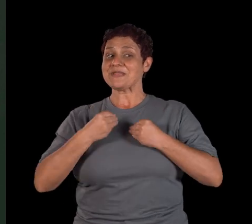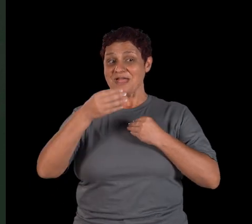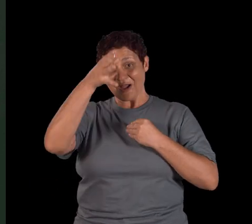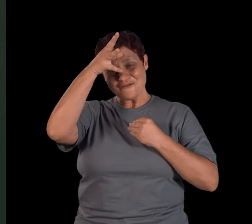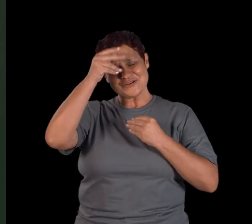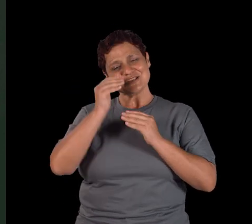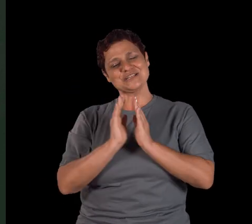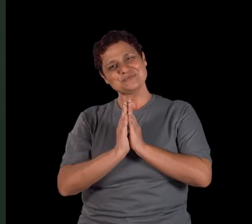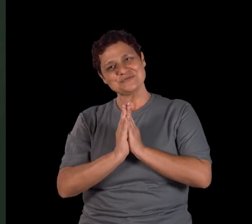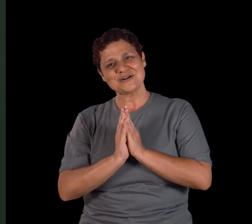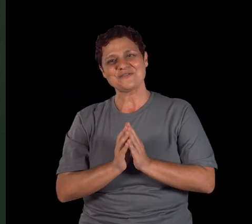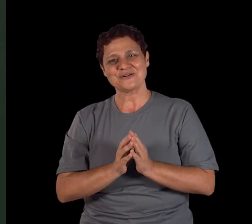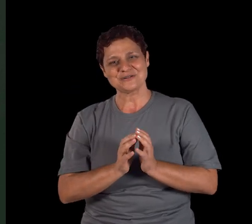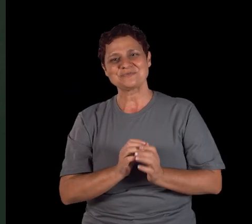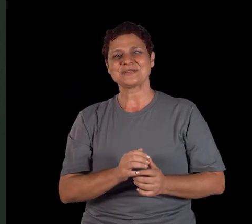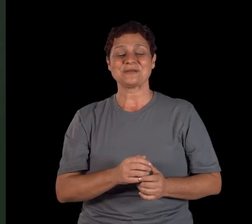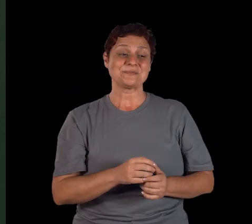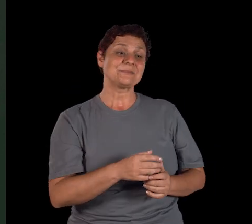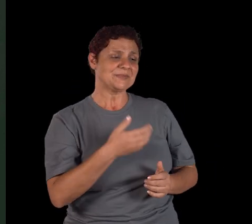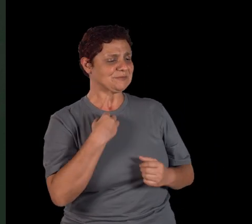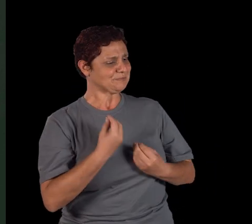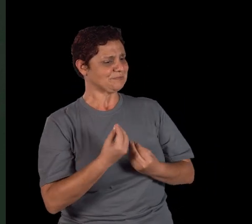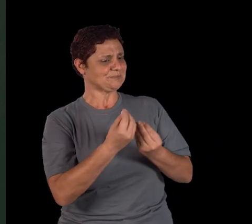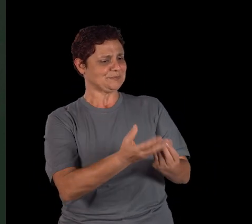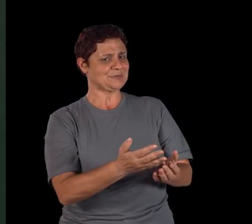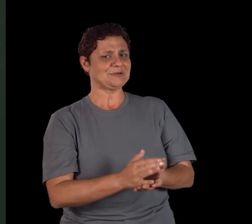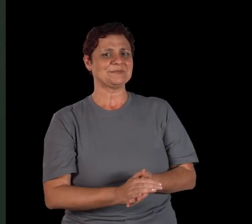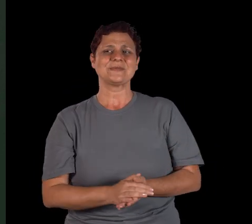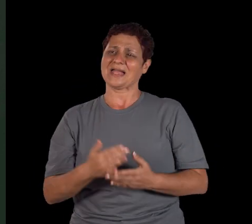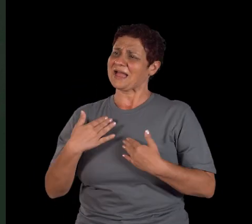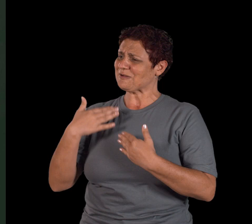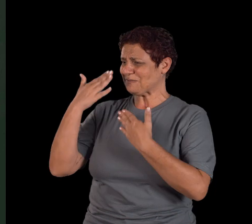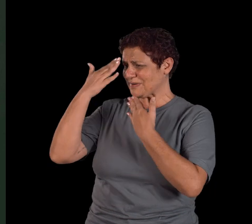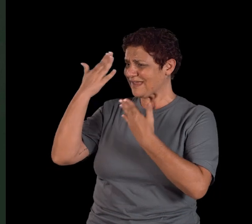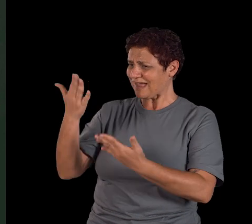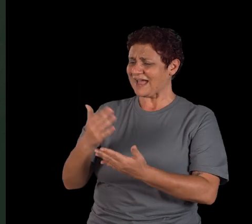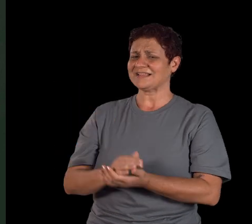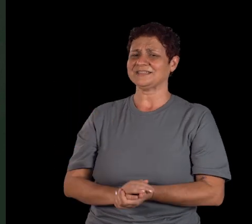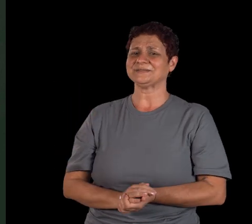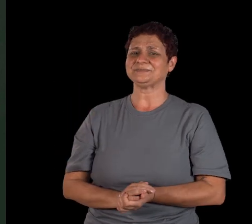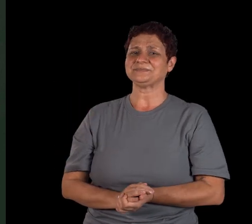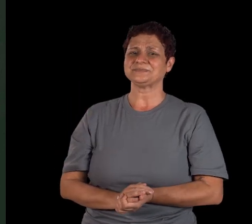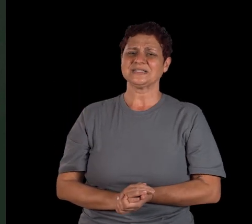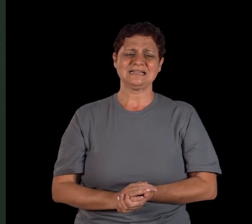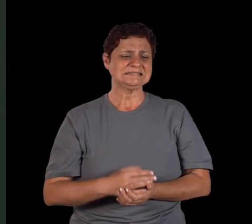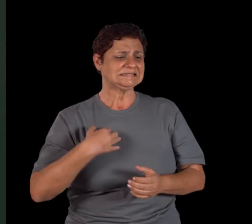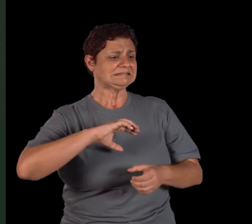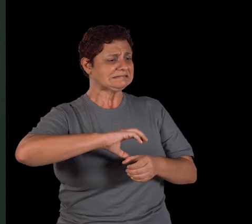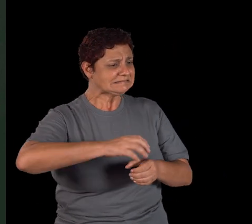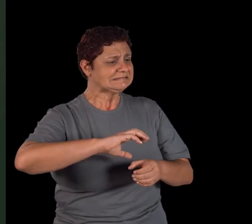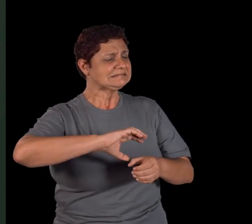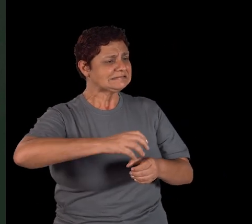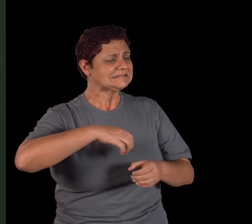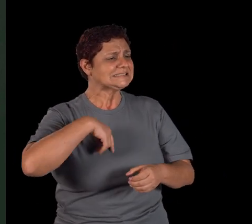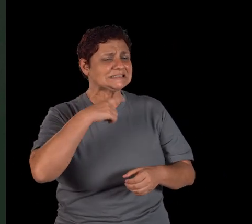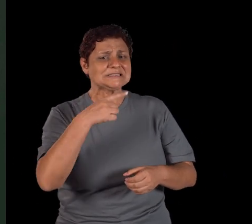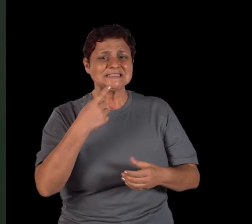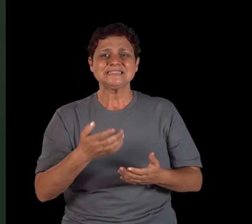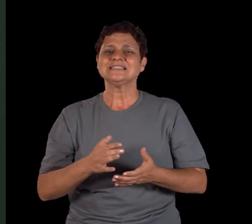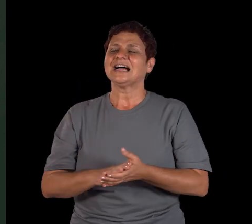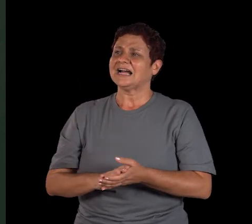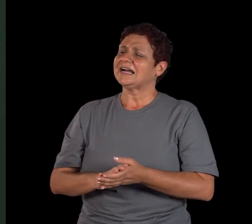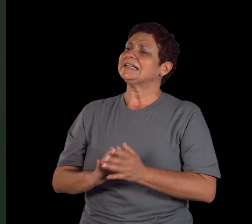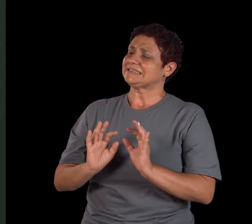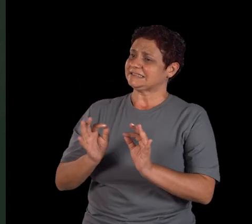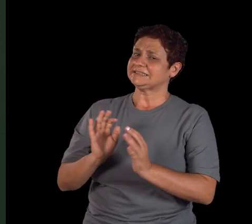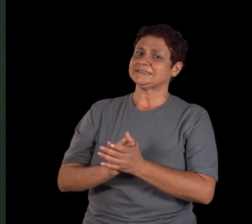favor? O rapazinho fala, tá aqui. Ela diz, obrigado. Esta tampa não quer abrir. O rapaz diz,